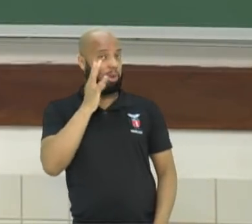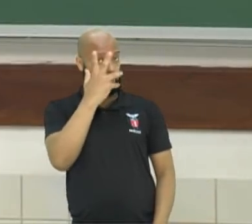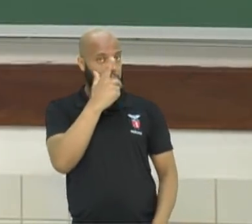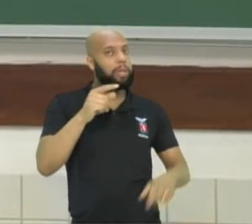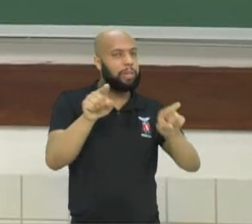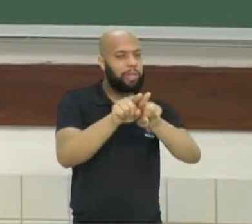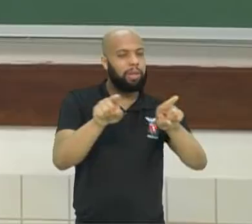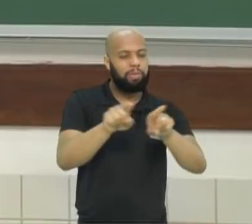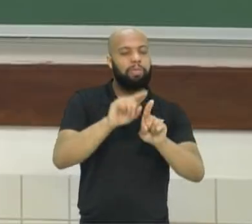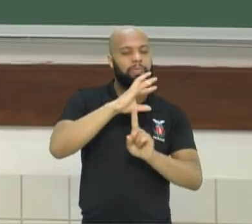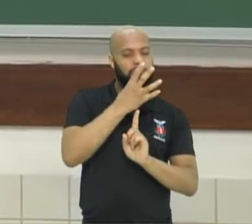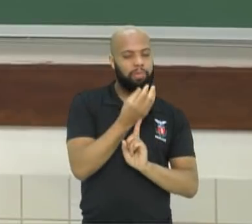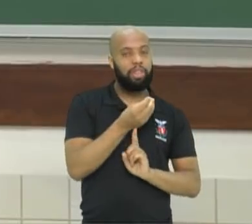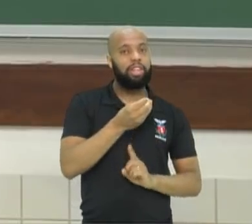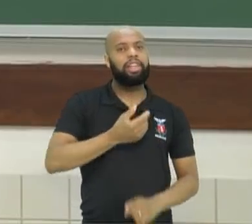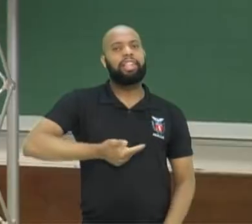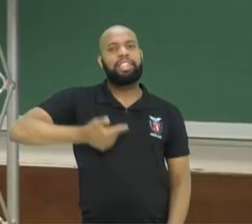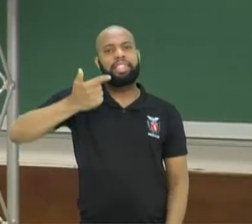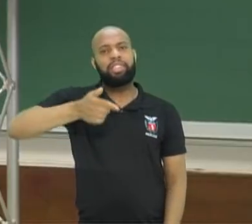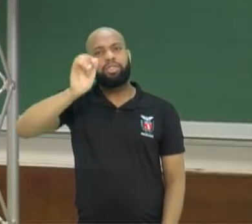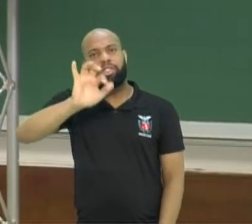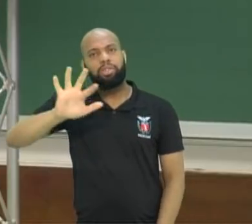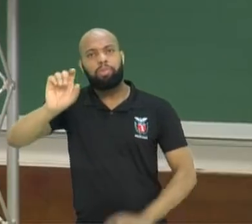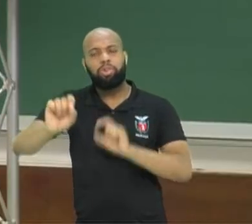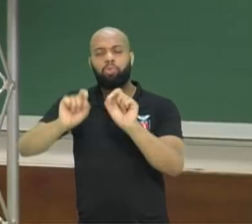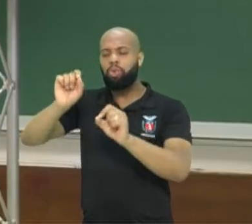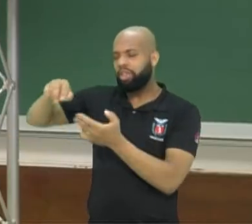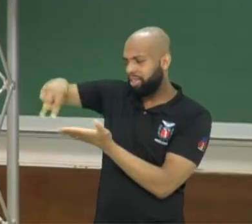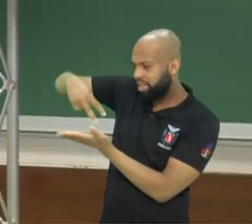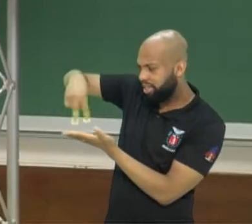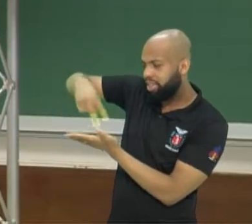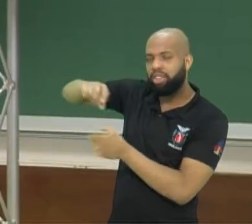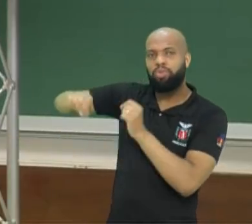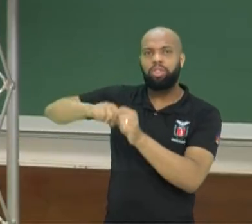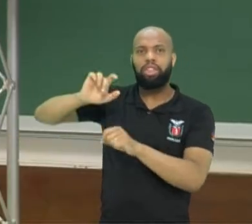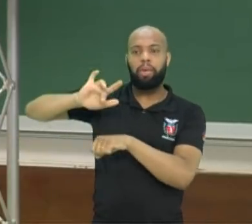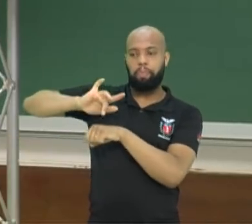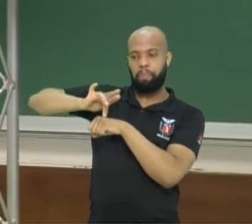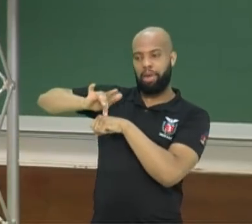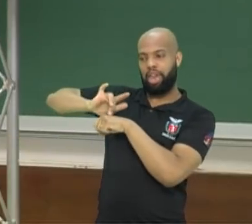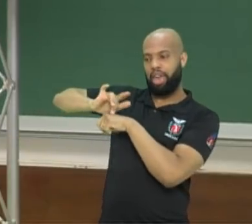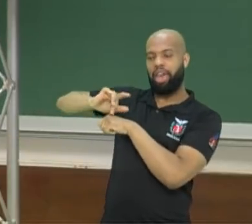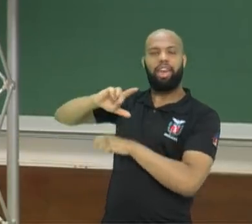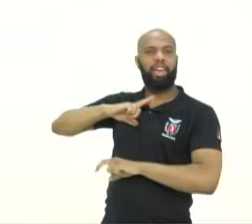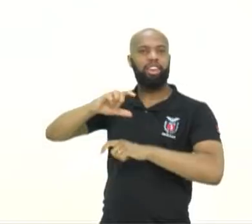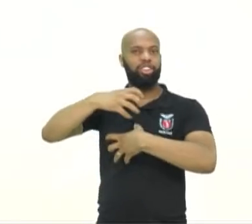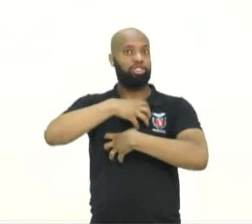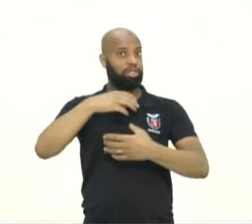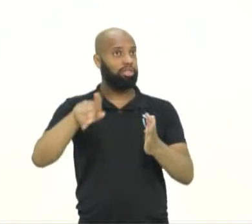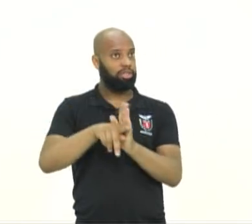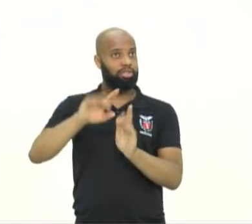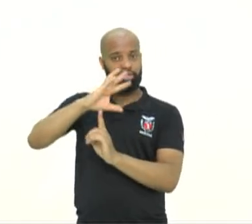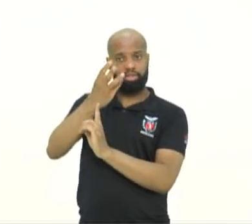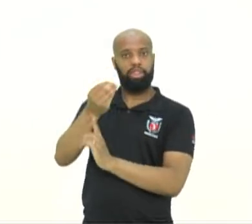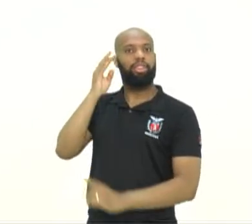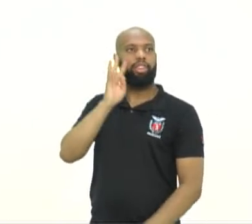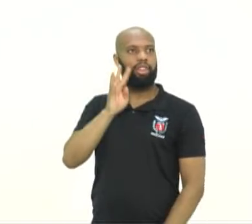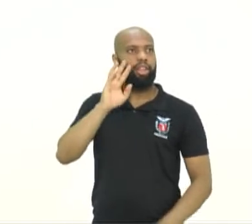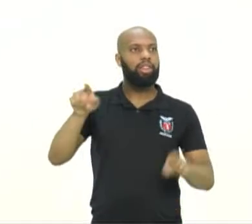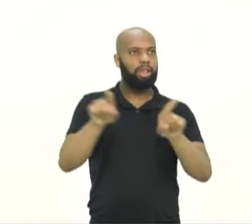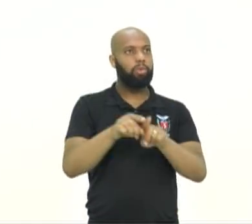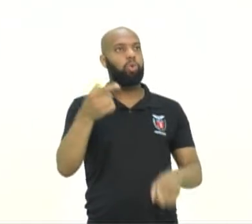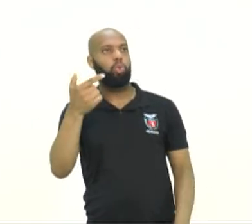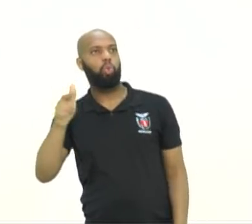bonita. Certo? E a segunda? A segunda é uma dança, né? É o balé, certo? Uma forma de arte bem legal. Vamos